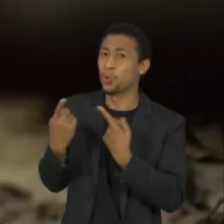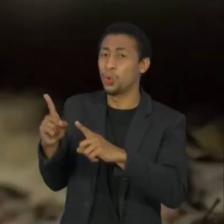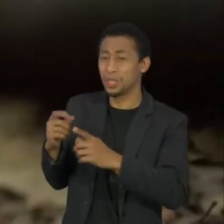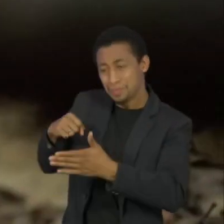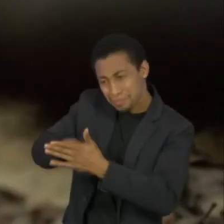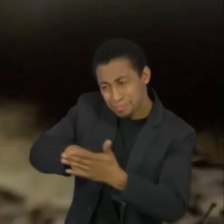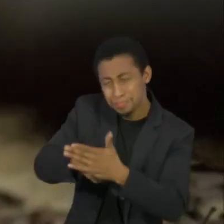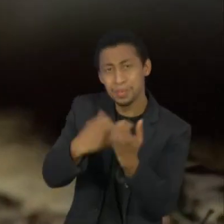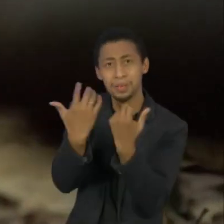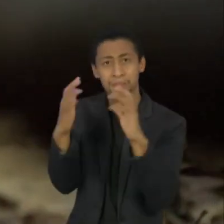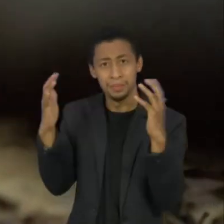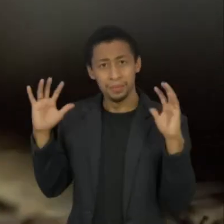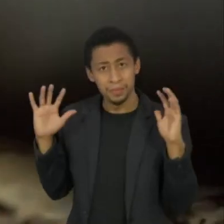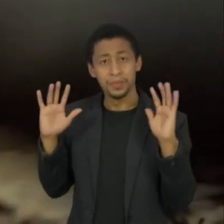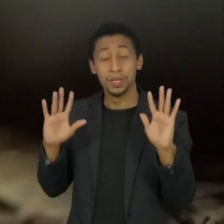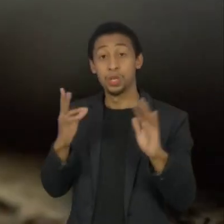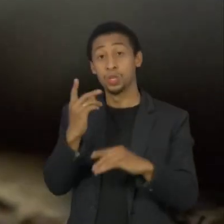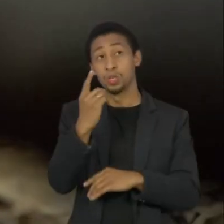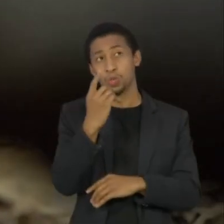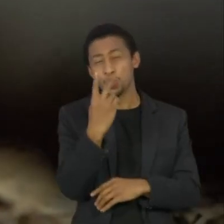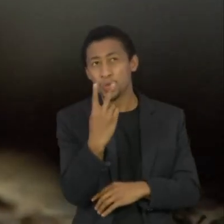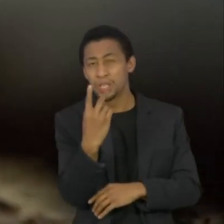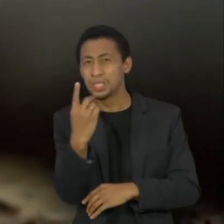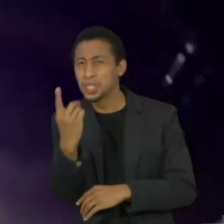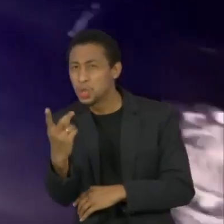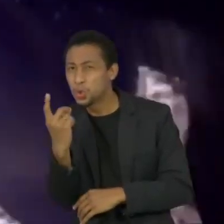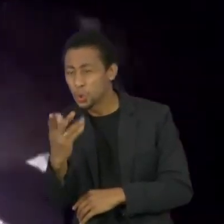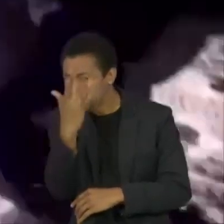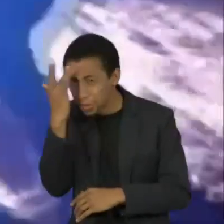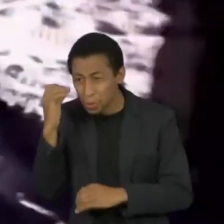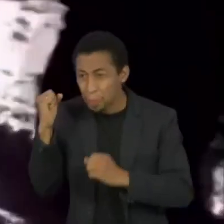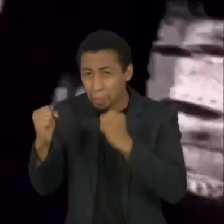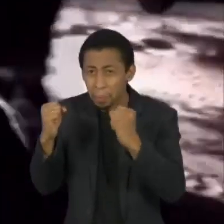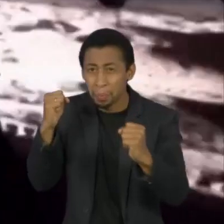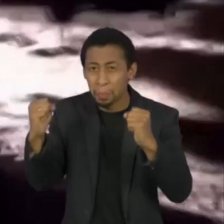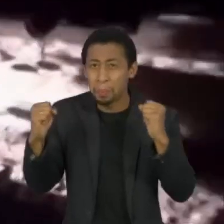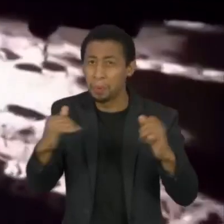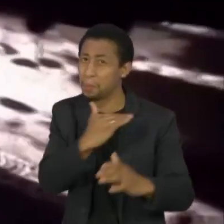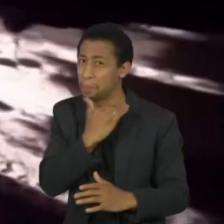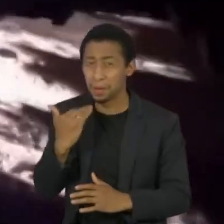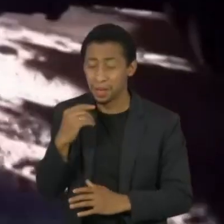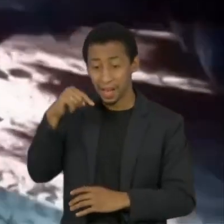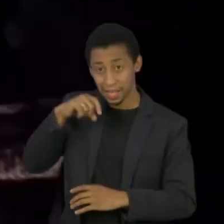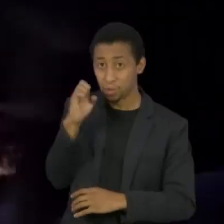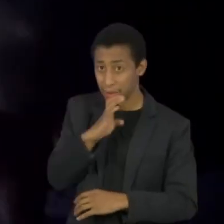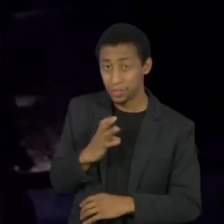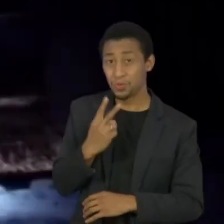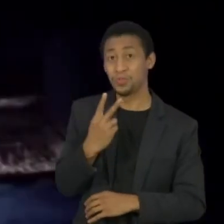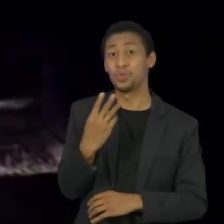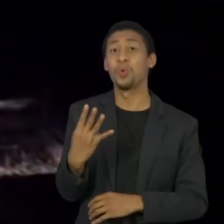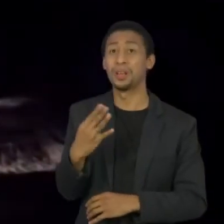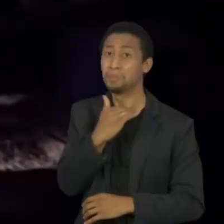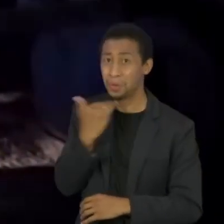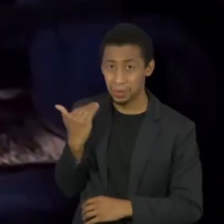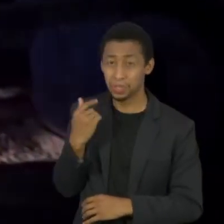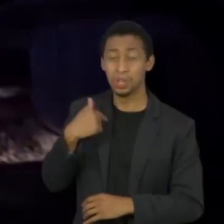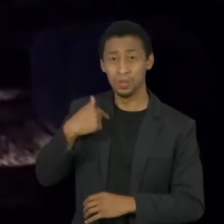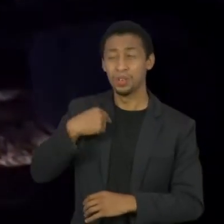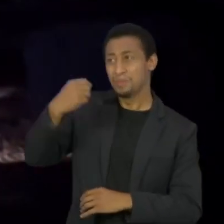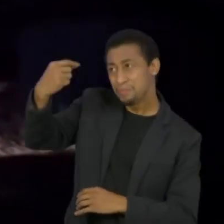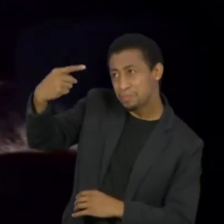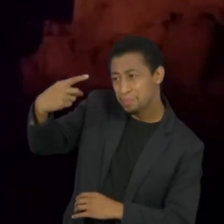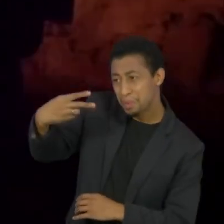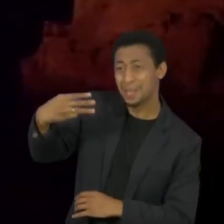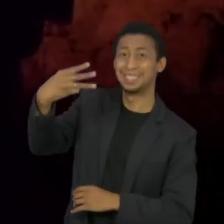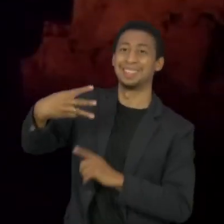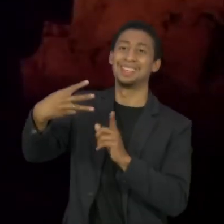inteiro. 212 pessoas executadas. No Brasil, foram 24 mortos. Nós somos o terceiro país com maior